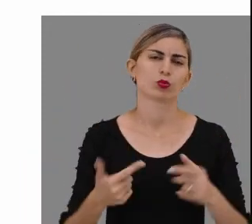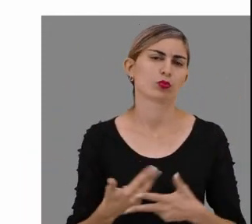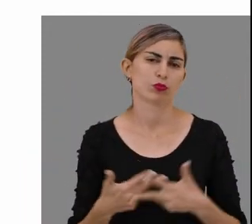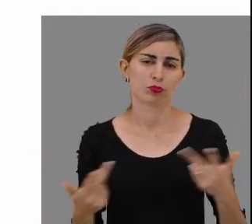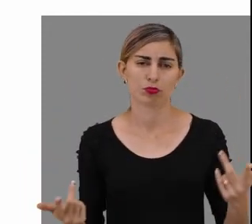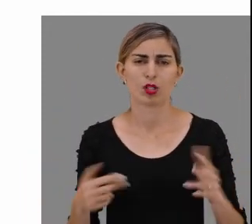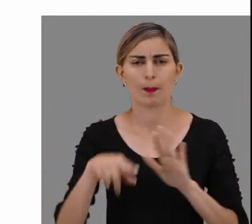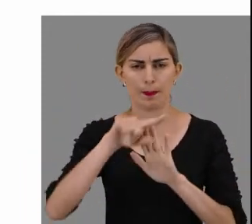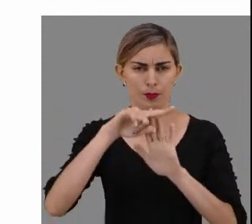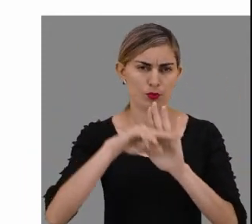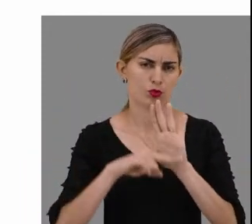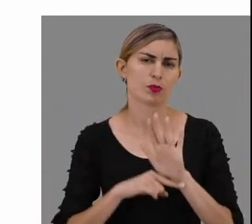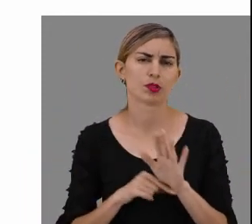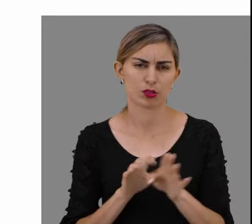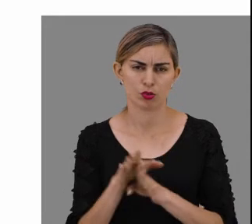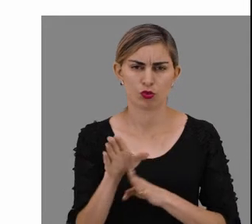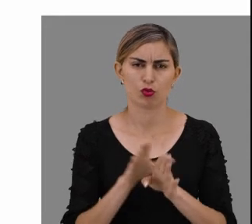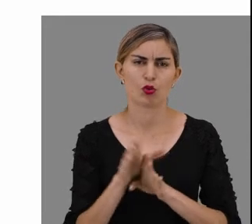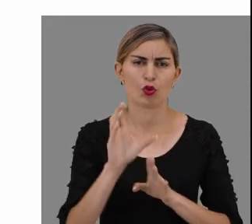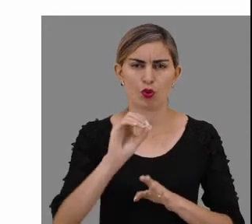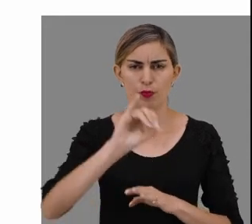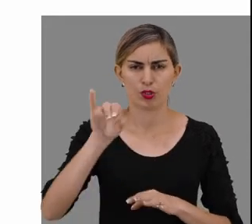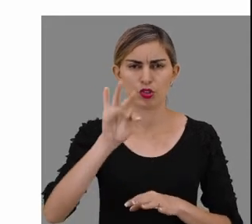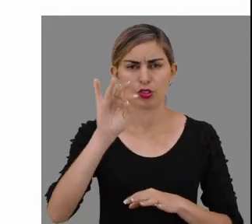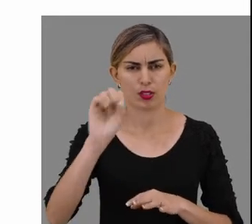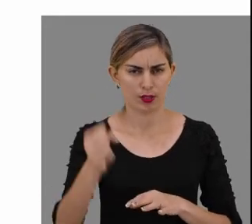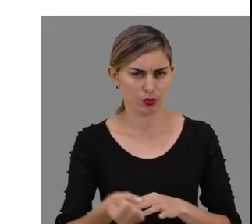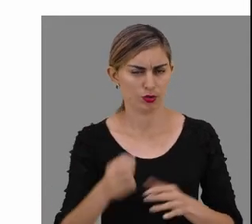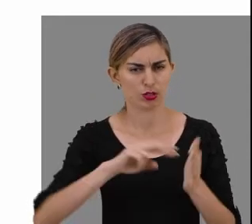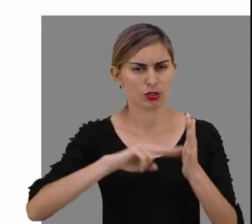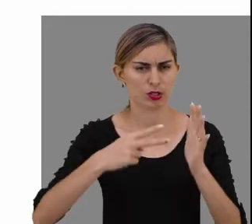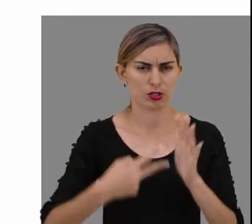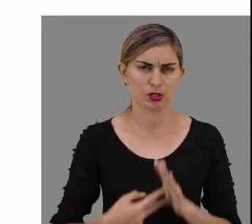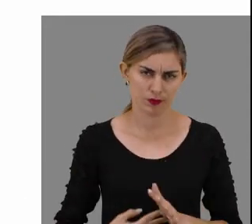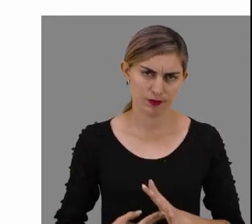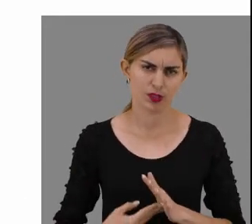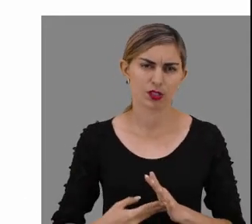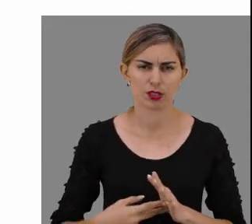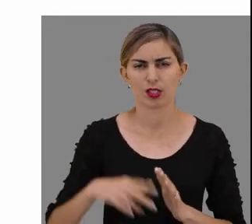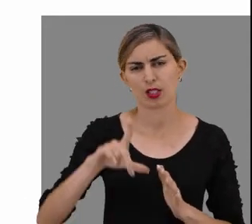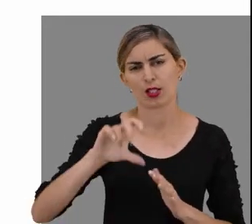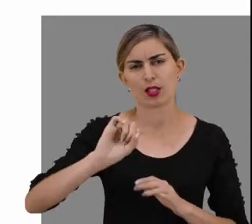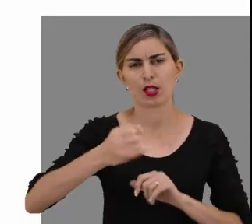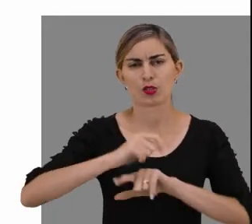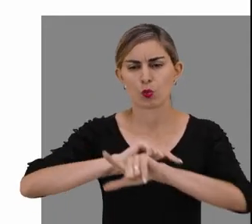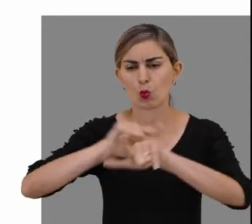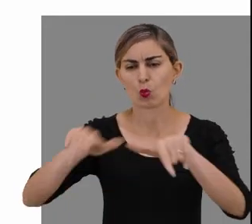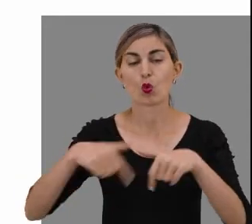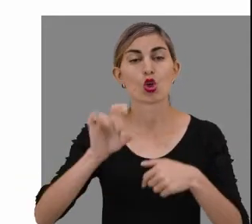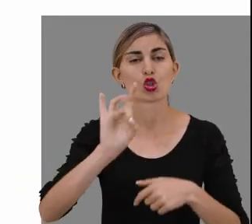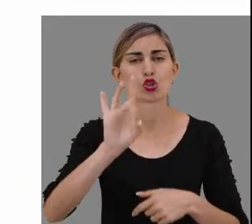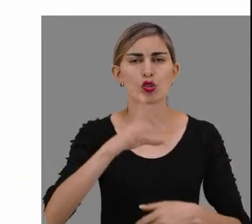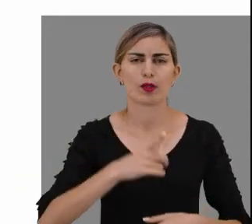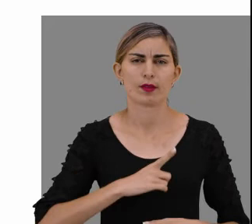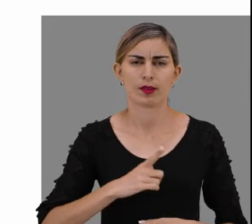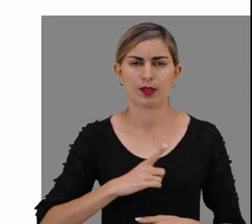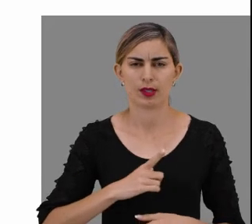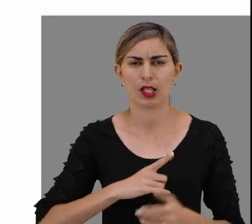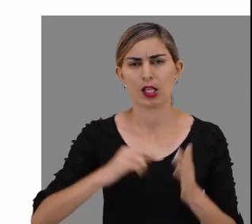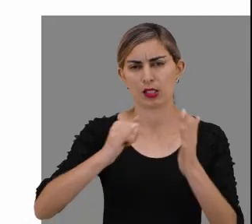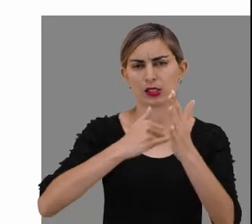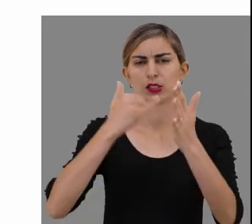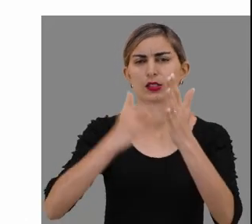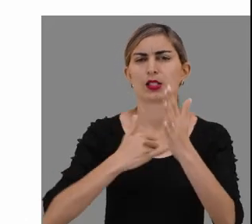outro elemento. Na programação orientada a objetos, significa uma classe vazia que vai conter apenas